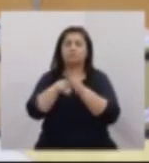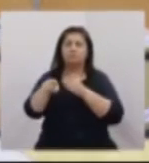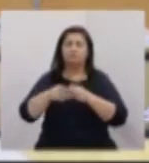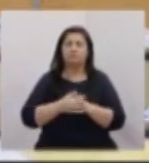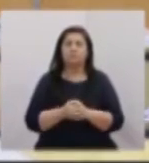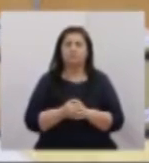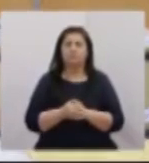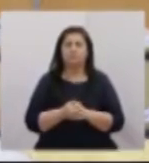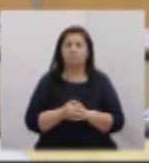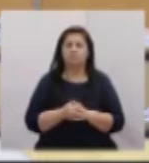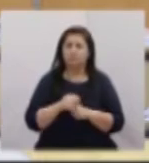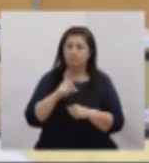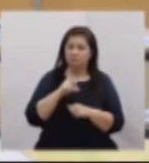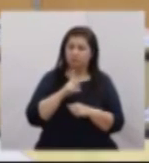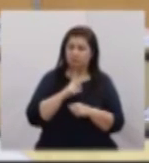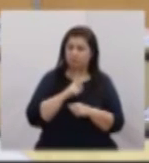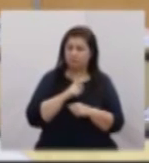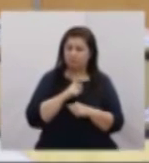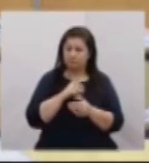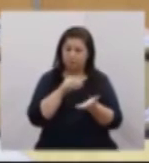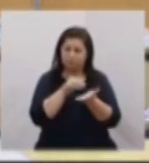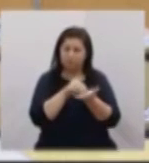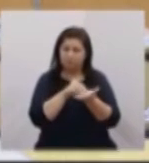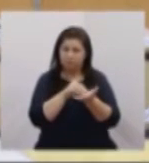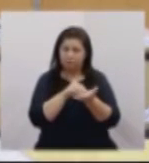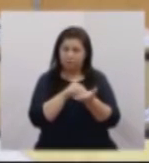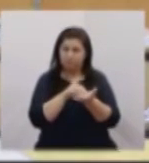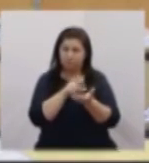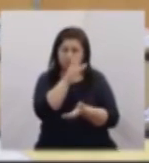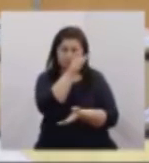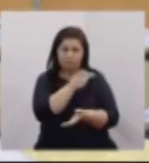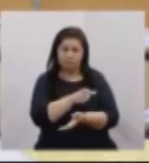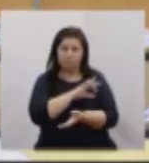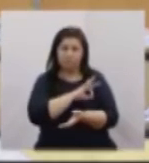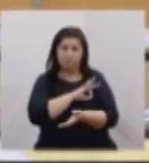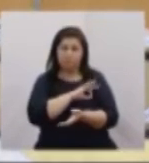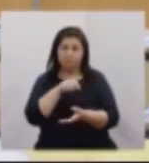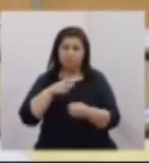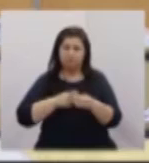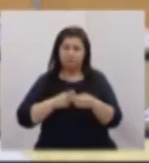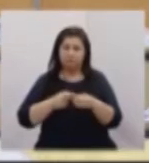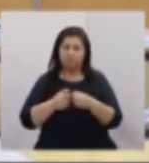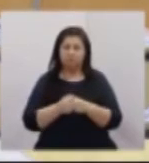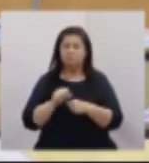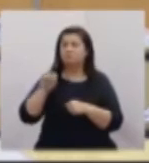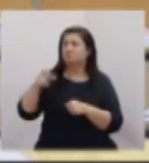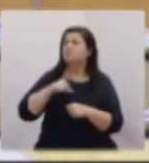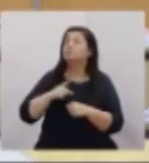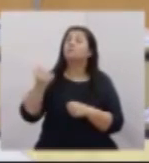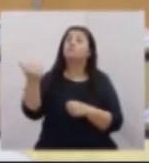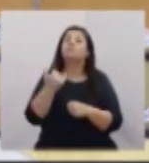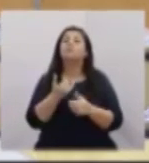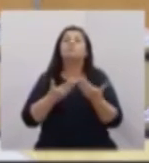informações. Existe defasagem da Guarda Civil no município? Em caso positivo, informar a quantidade.